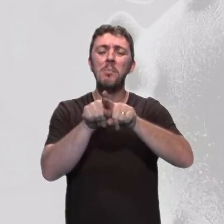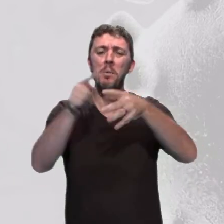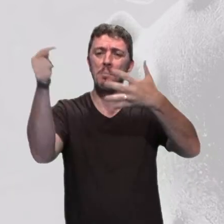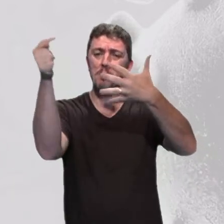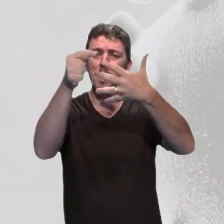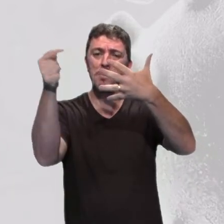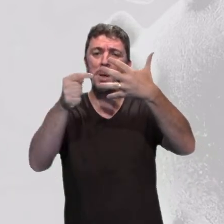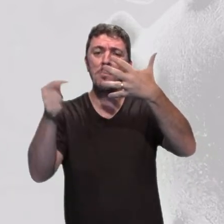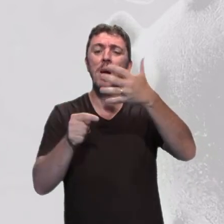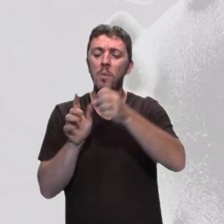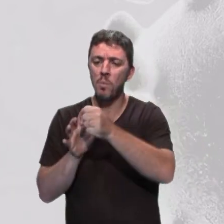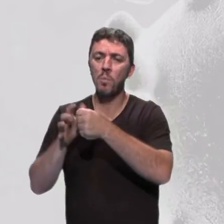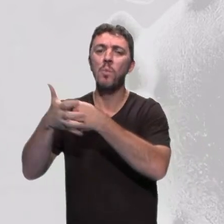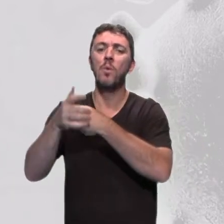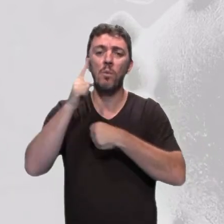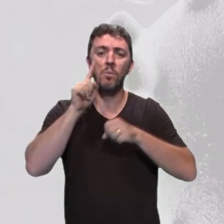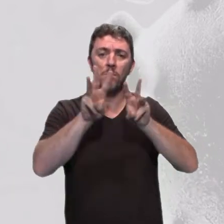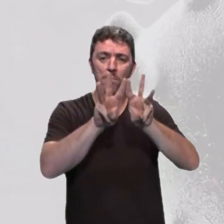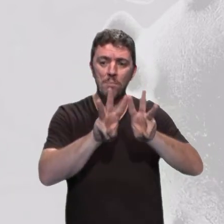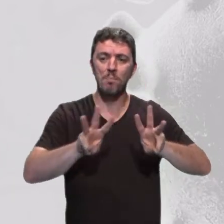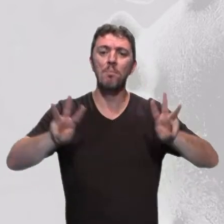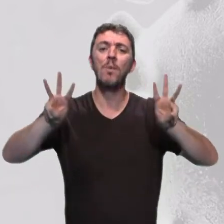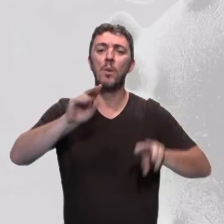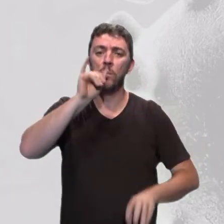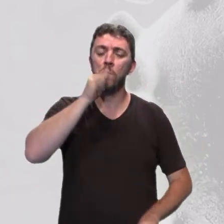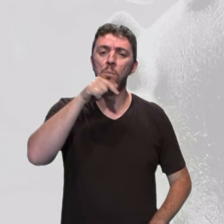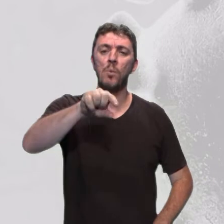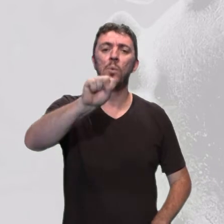em Jundiaí, acesse